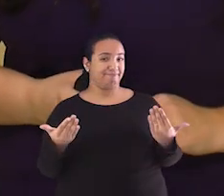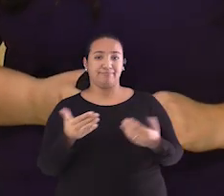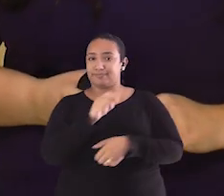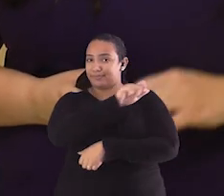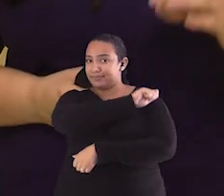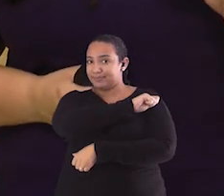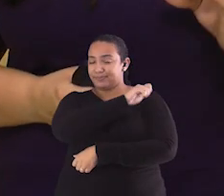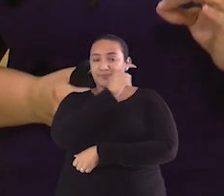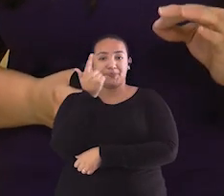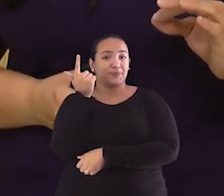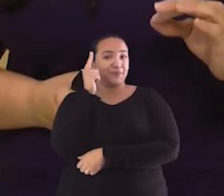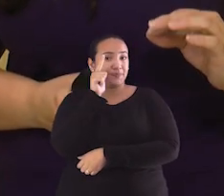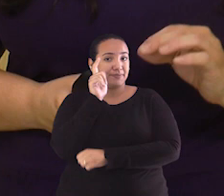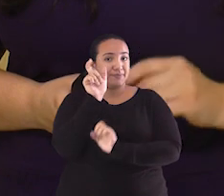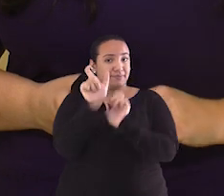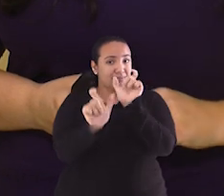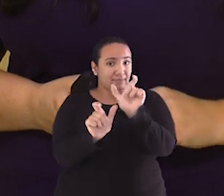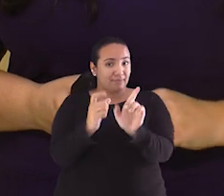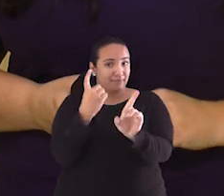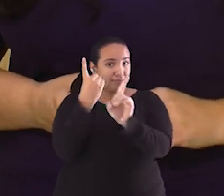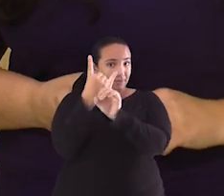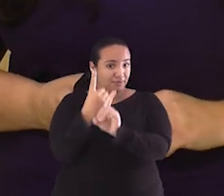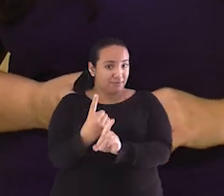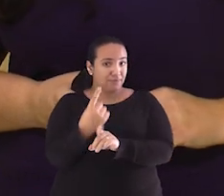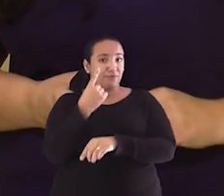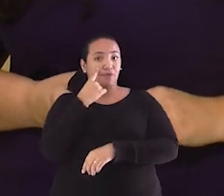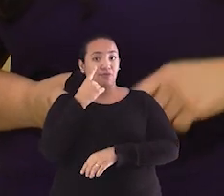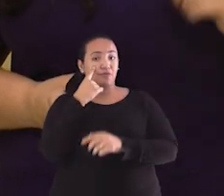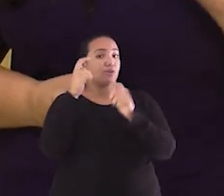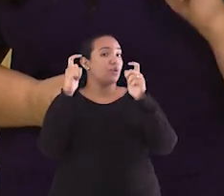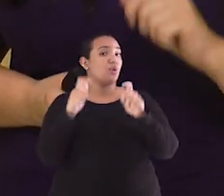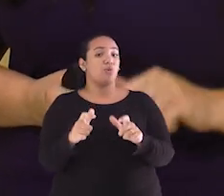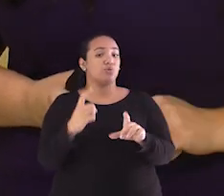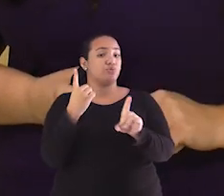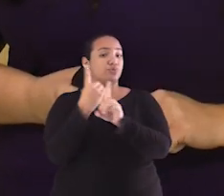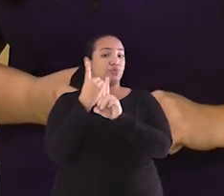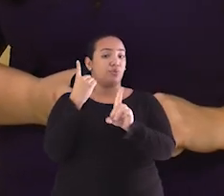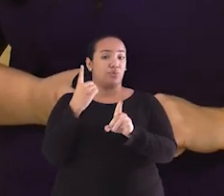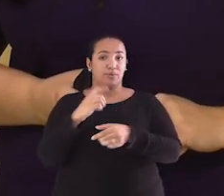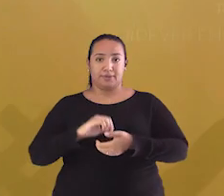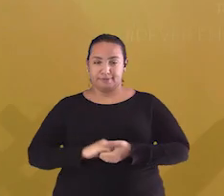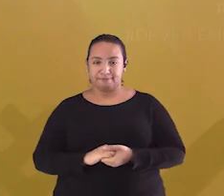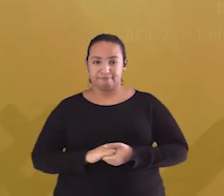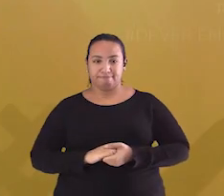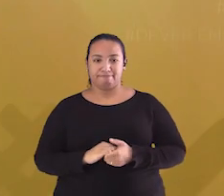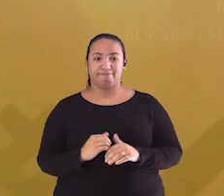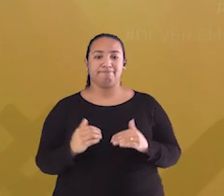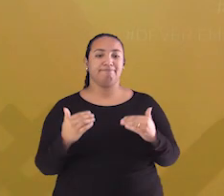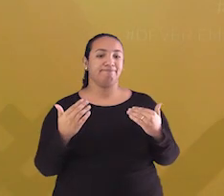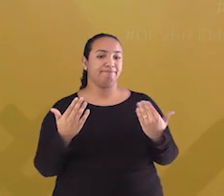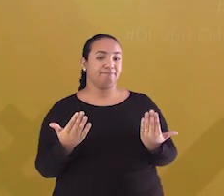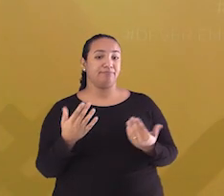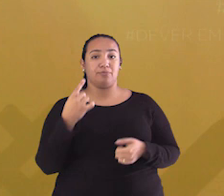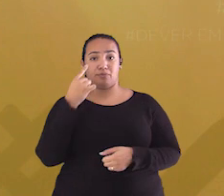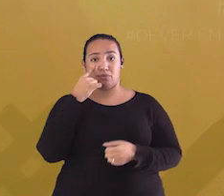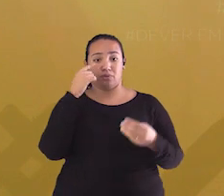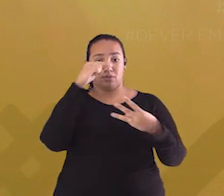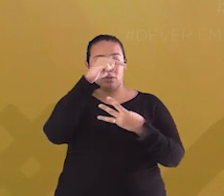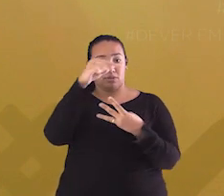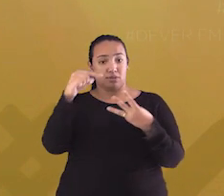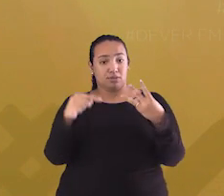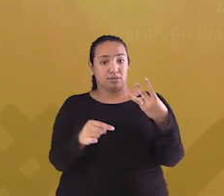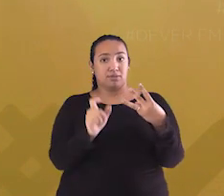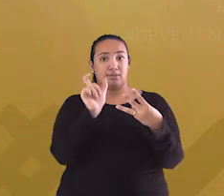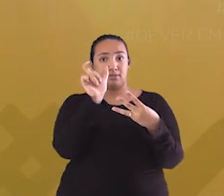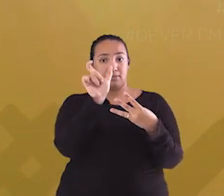Então, estudantes, conseguiram achar as palavras? Vamos ver juntos onde elas estão? Bom, aqui estão as